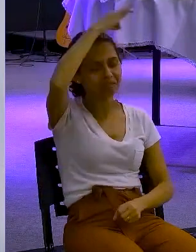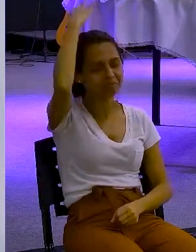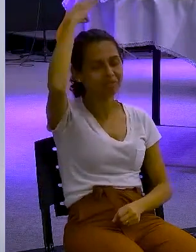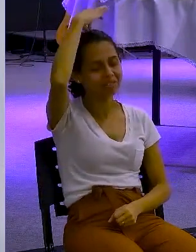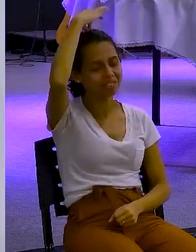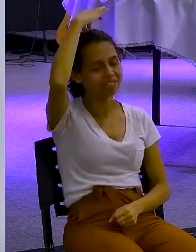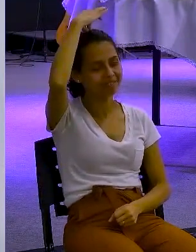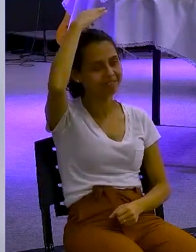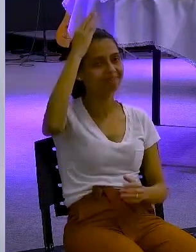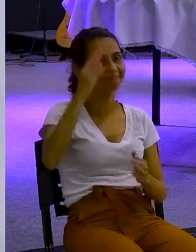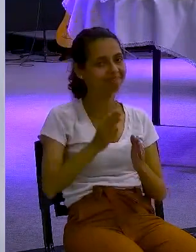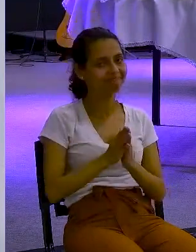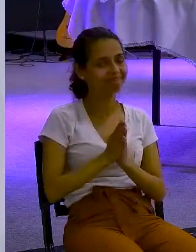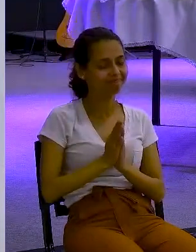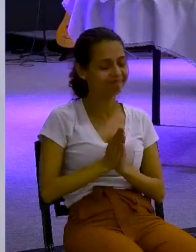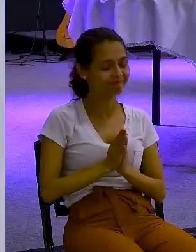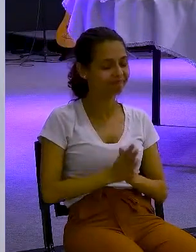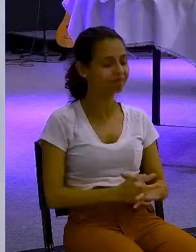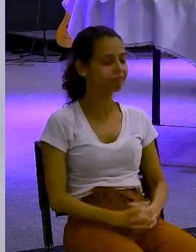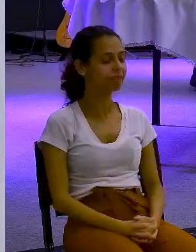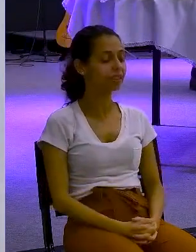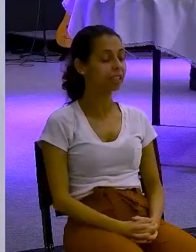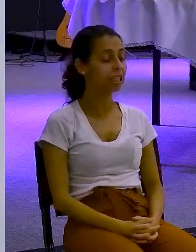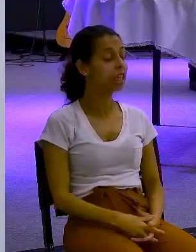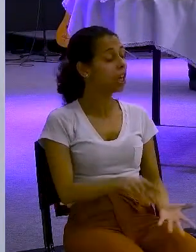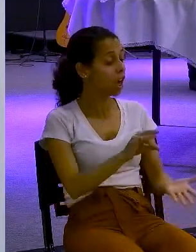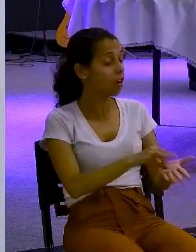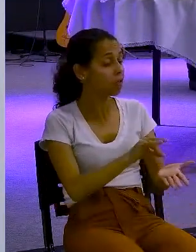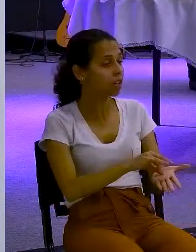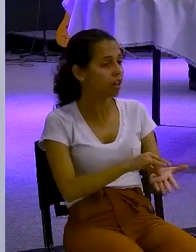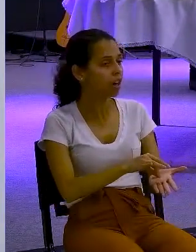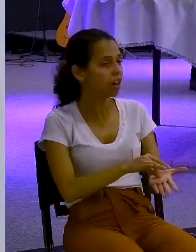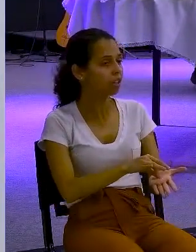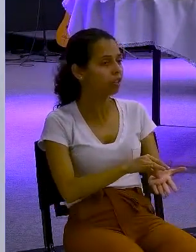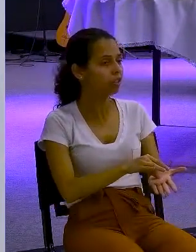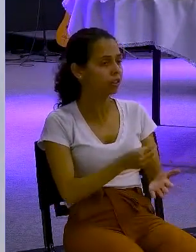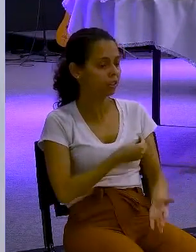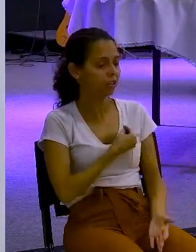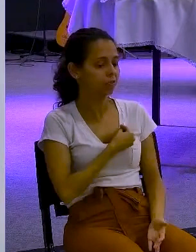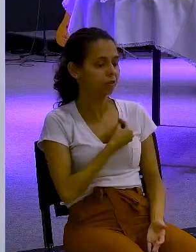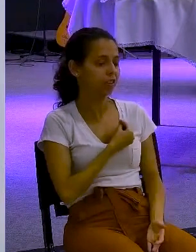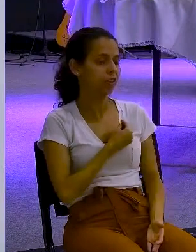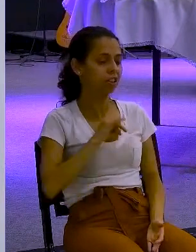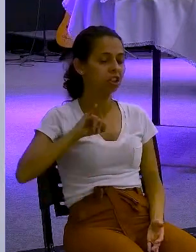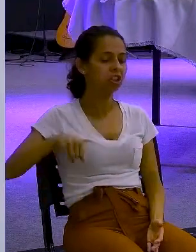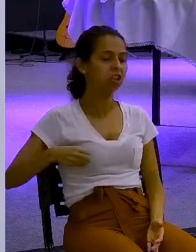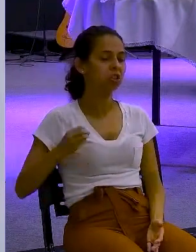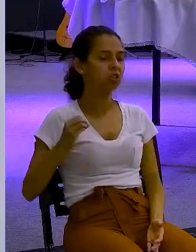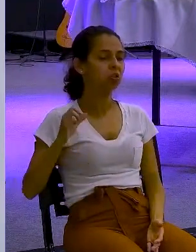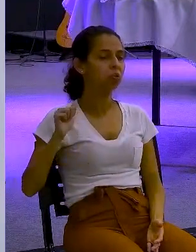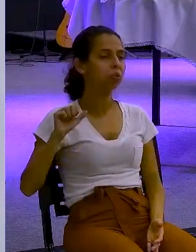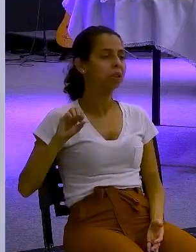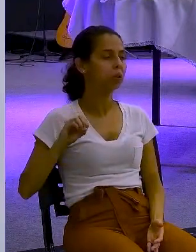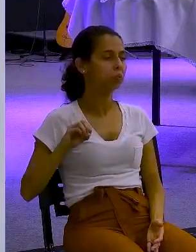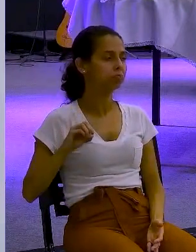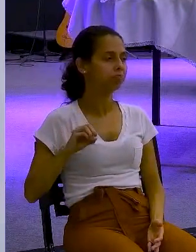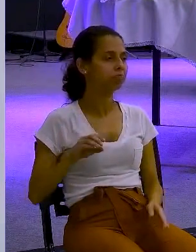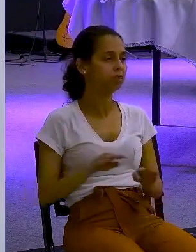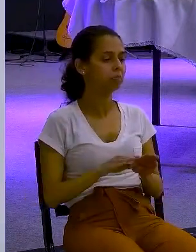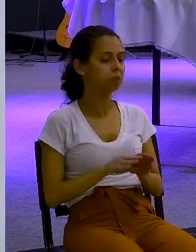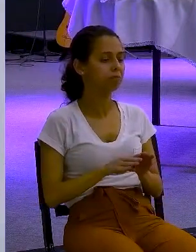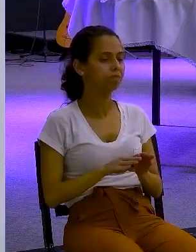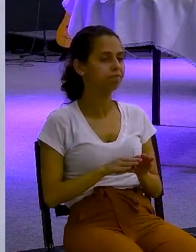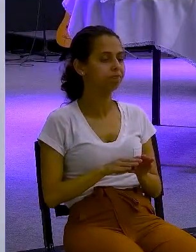idade. Foi esta a verdade na vida de João Batista. E esse estremecer não foi então